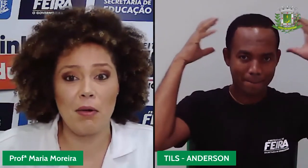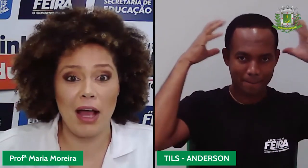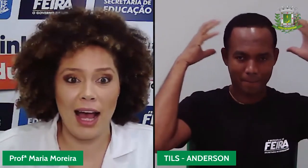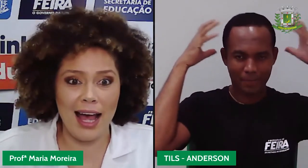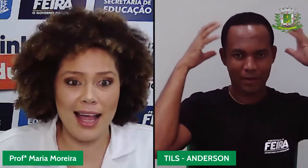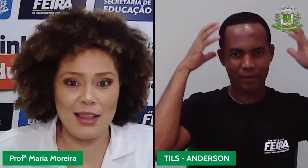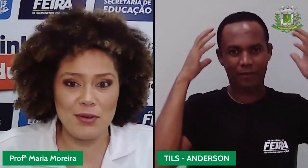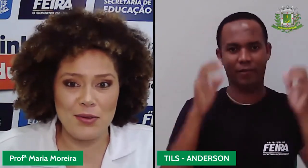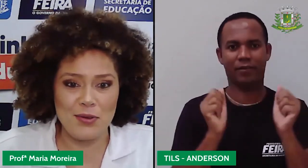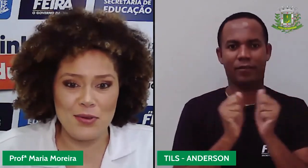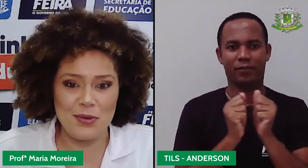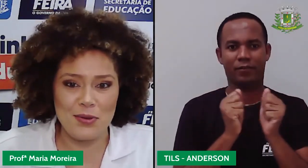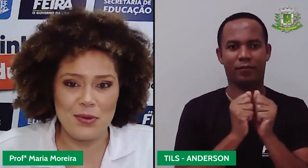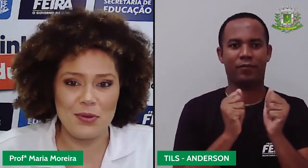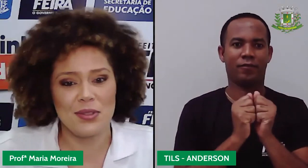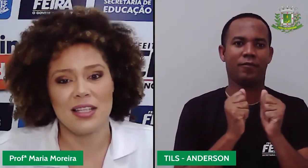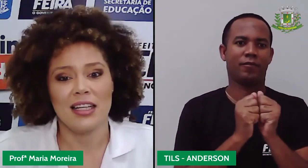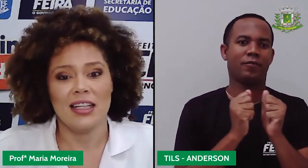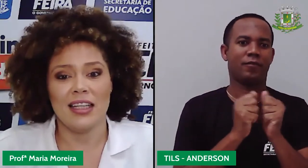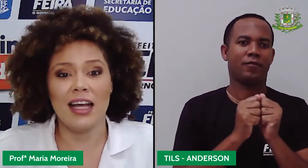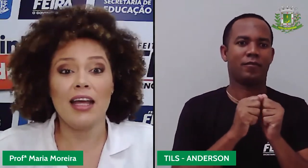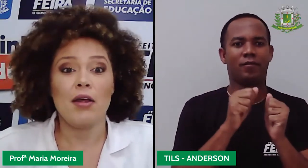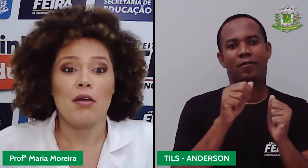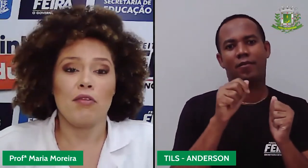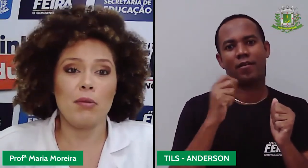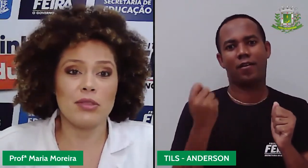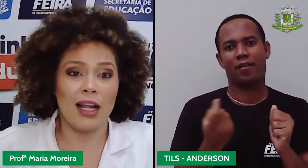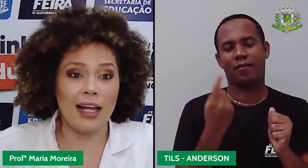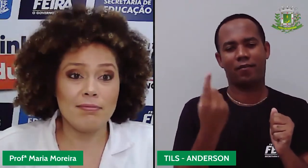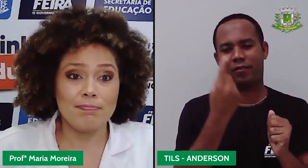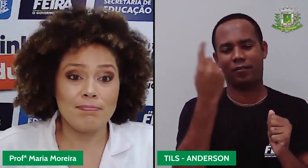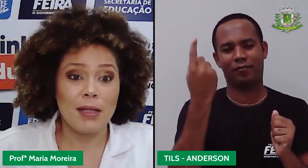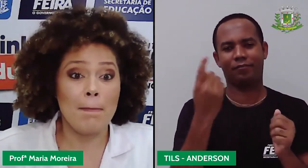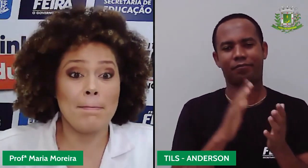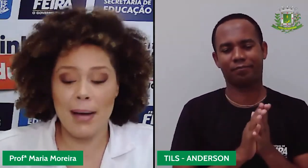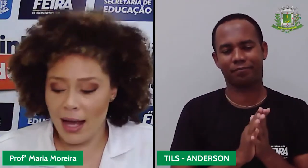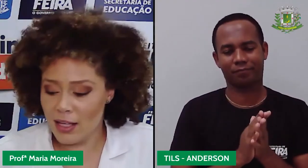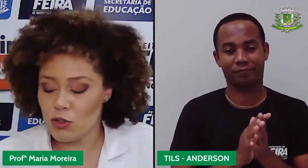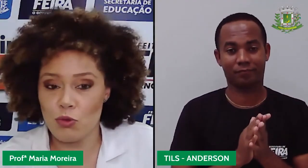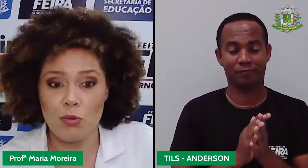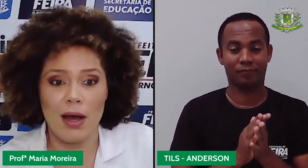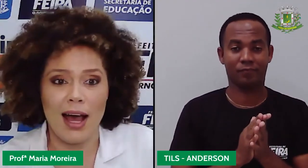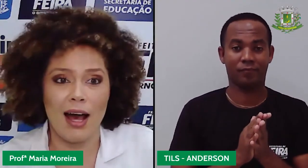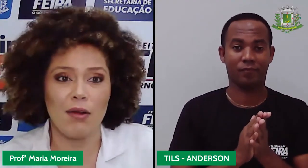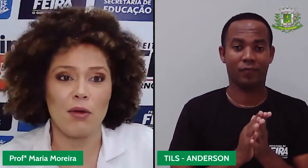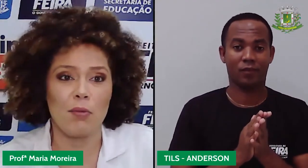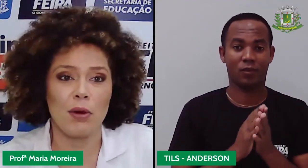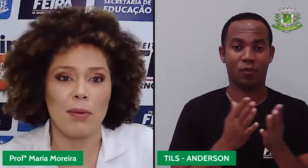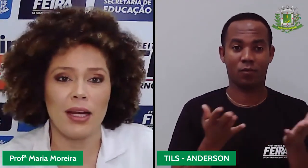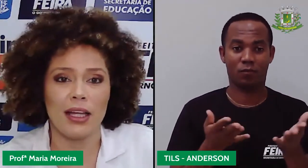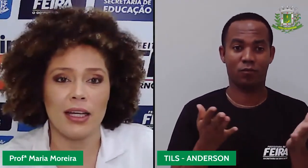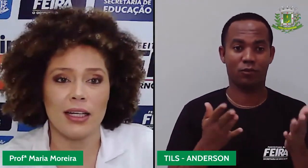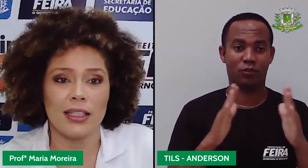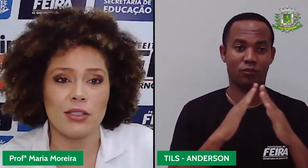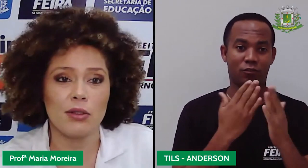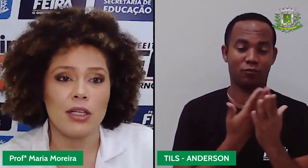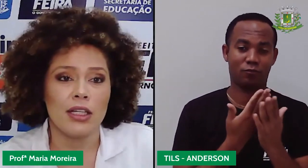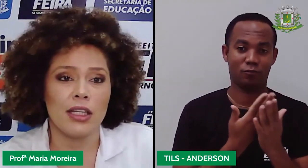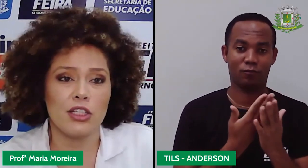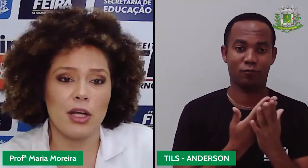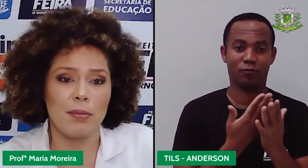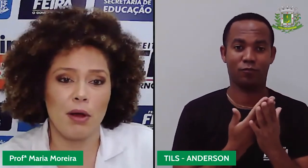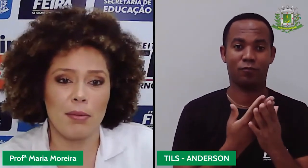super empolgados, né? Vamos lá? Mais uma aula com Pro Maria e